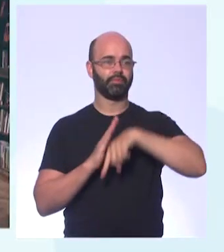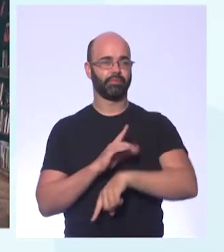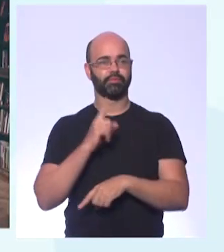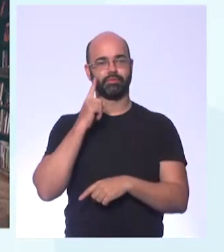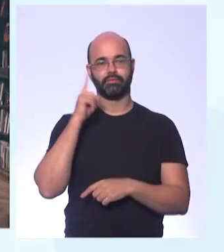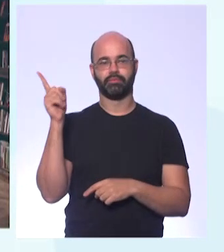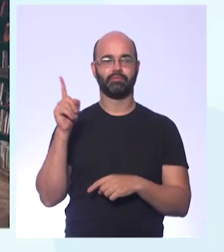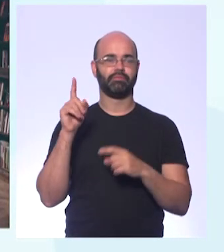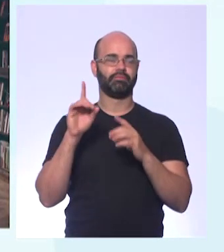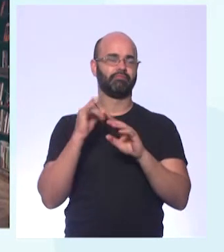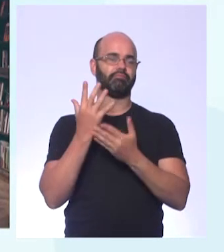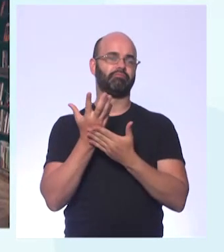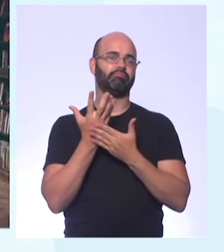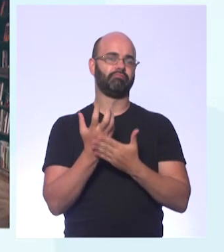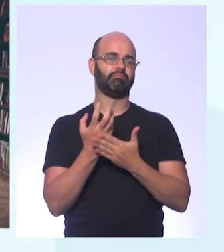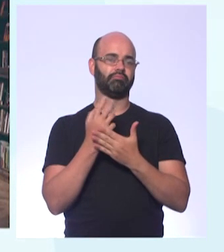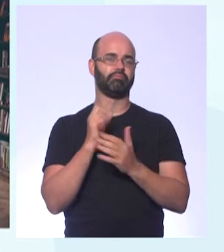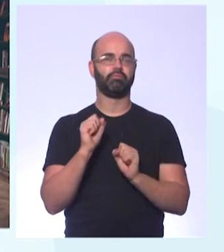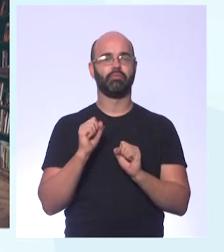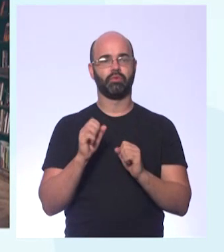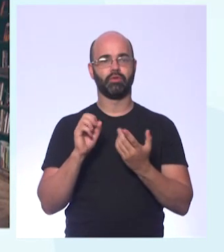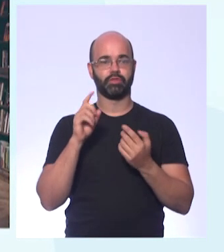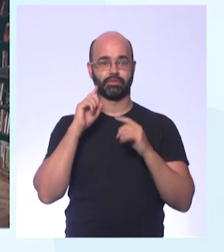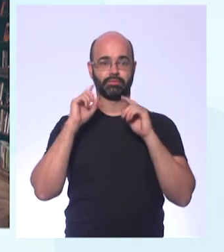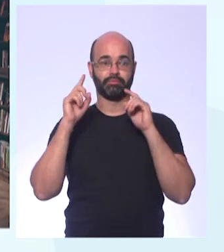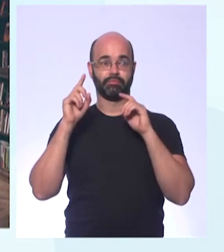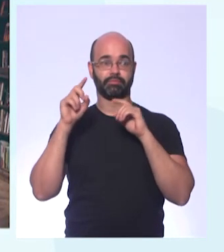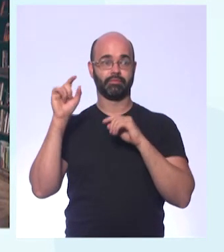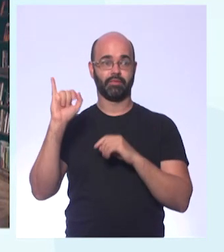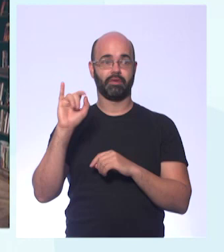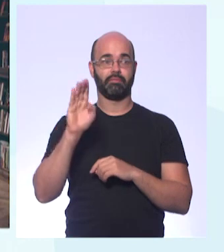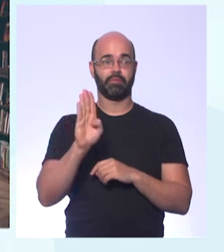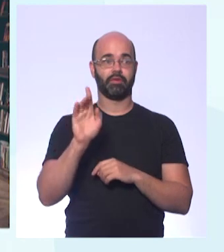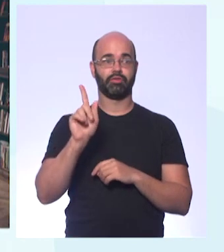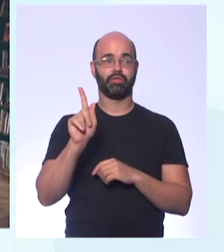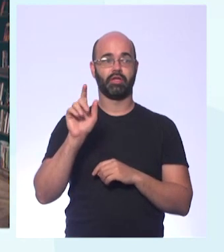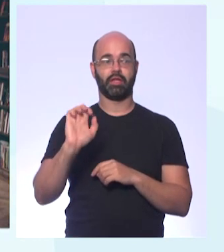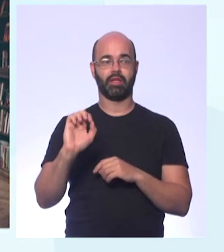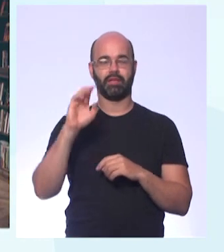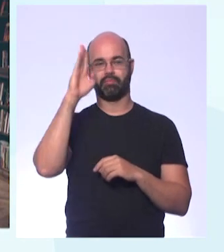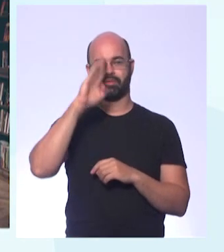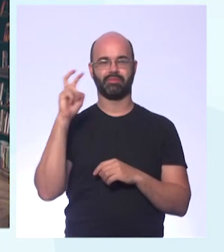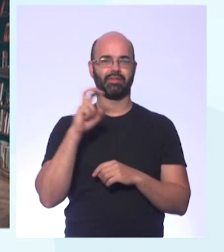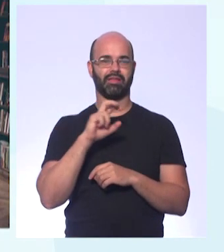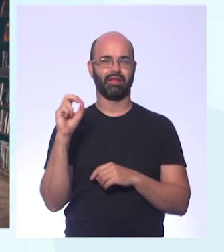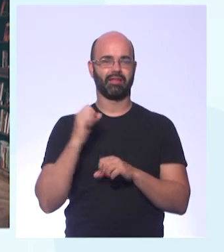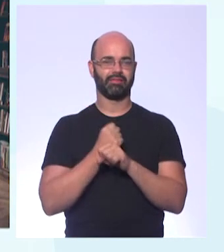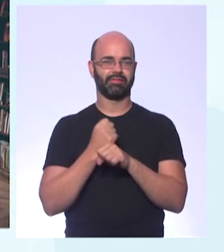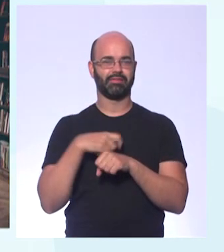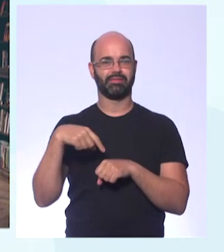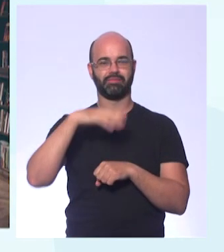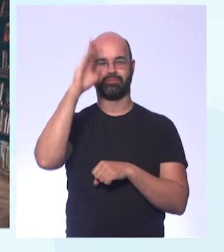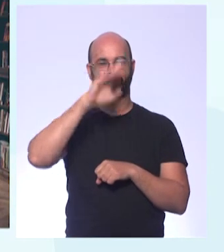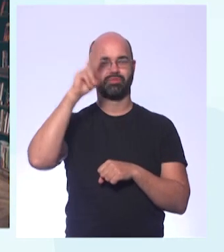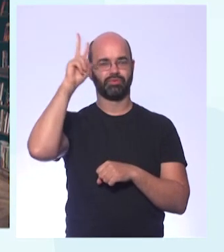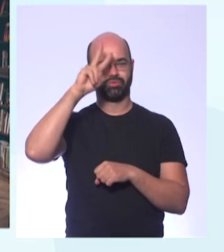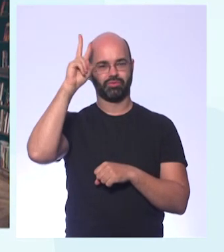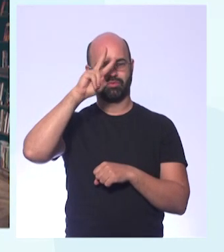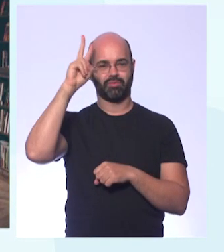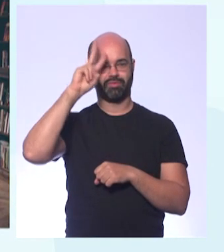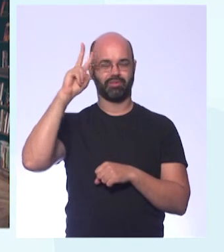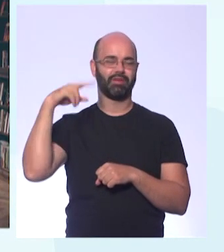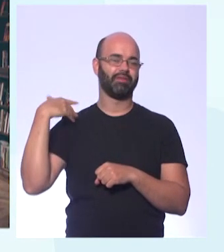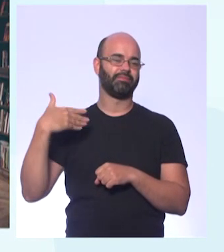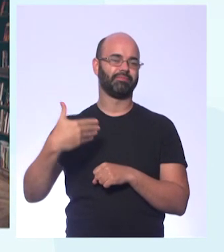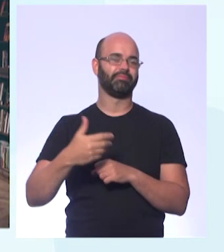podem printar a tela. É um site do IBGE, fala do Brasil 500 anos, e fala sobre a história do Brasil aí dos 500 anos.